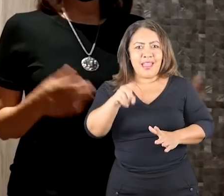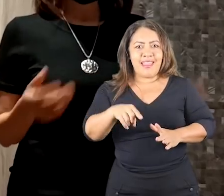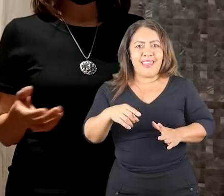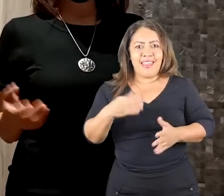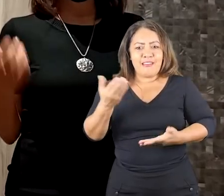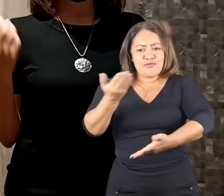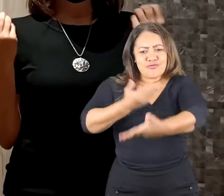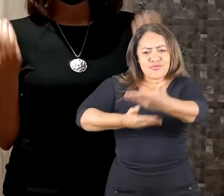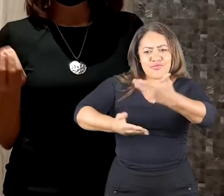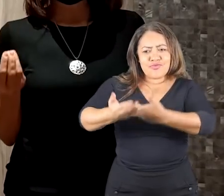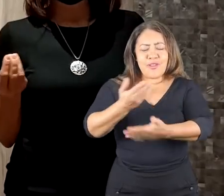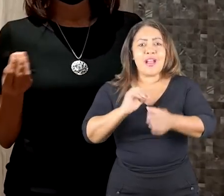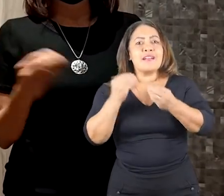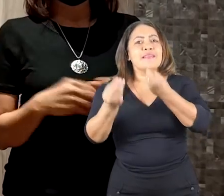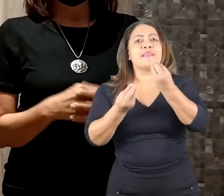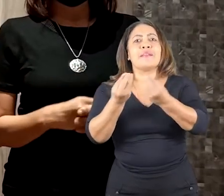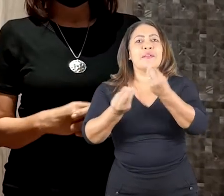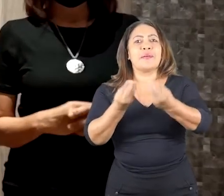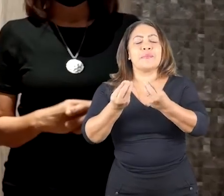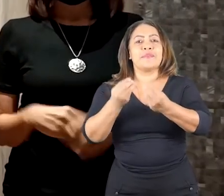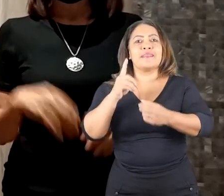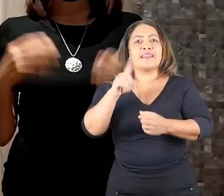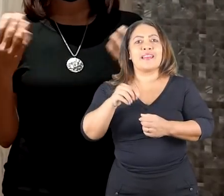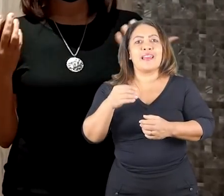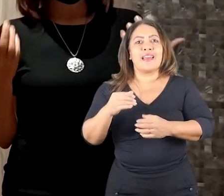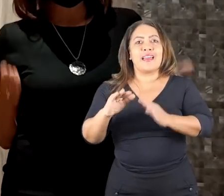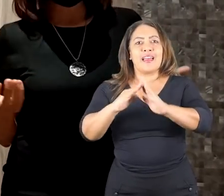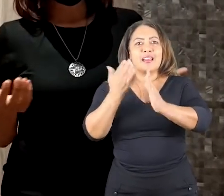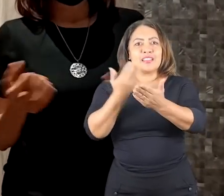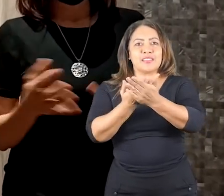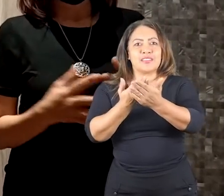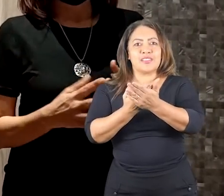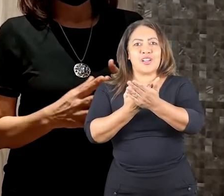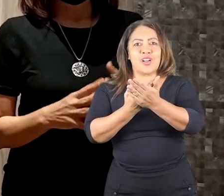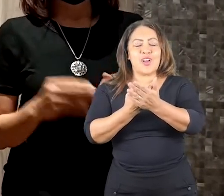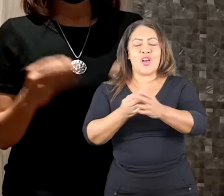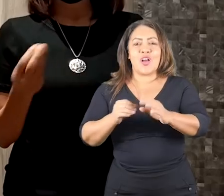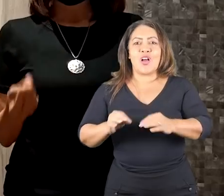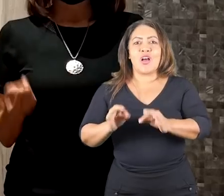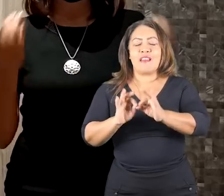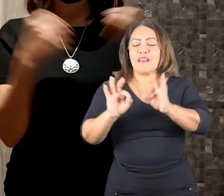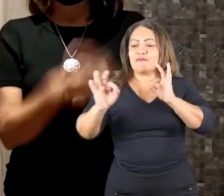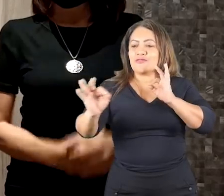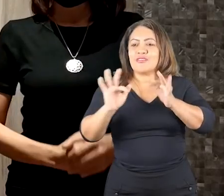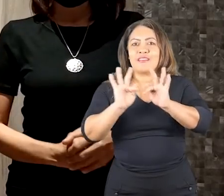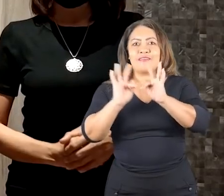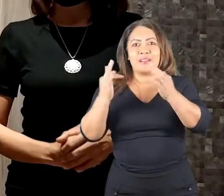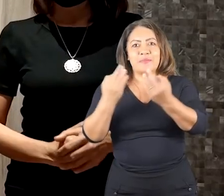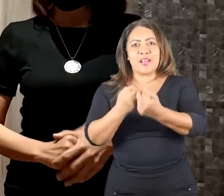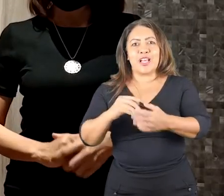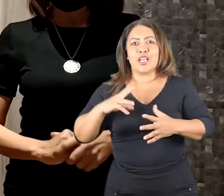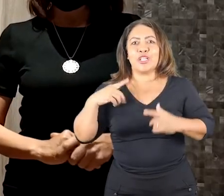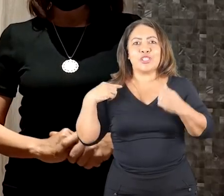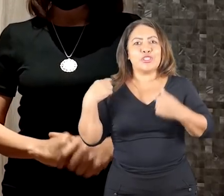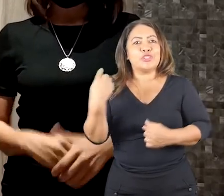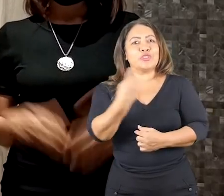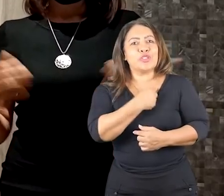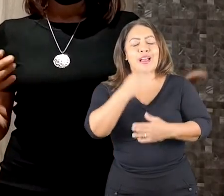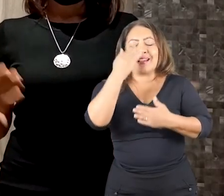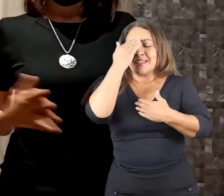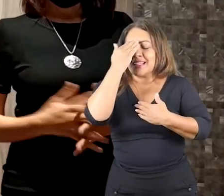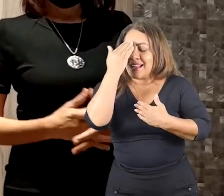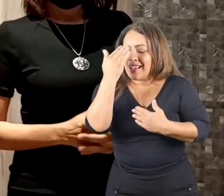justamente refletir sobre a relação escola-família, trazendo algumas possibilidades para o período de distanciamento social.